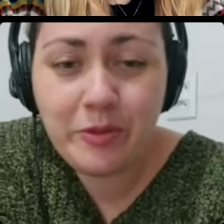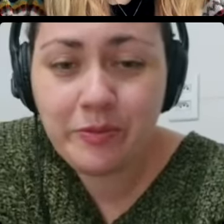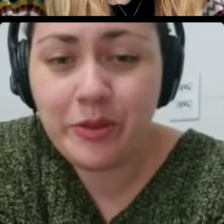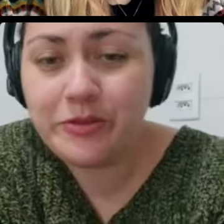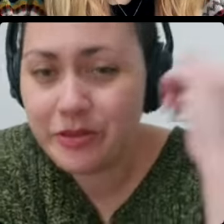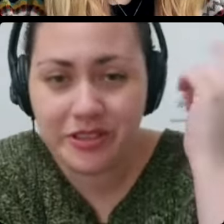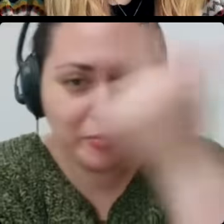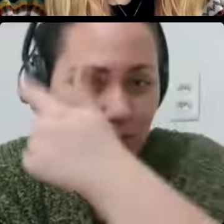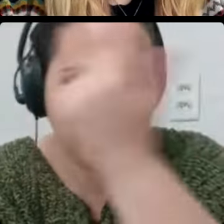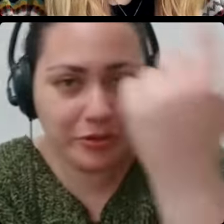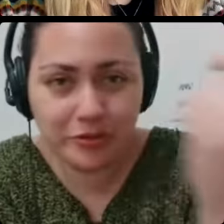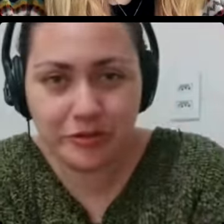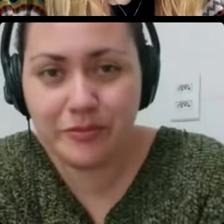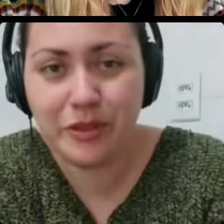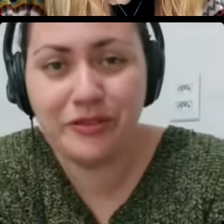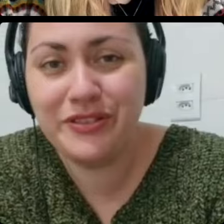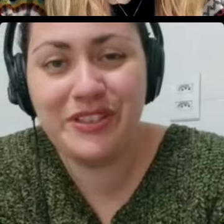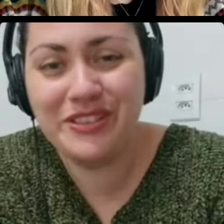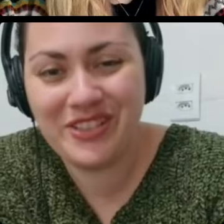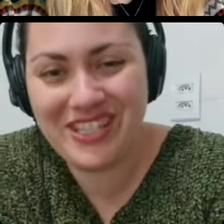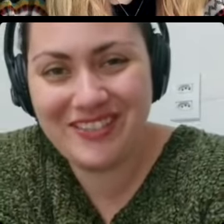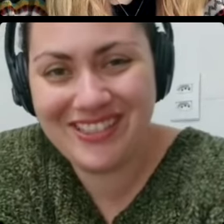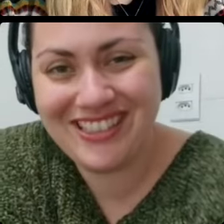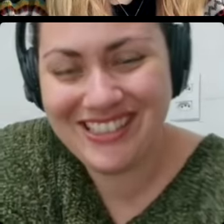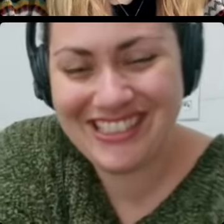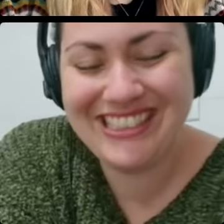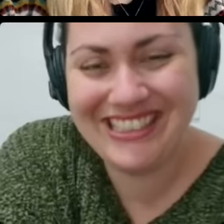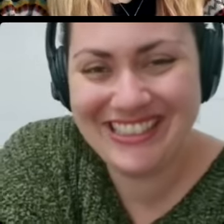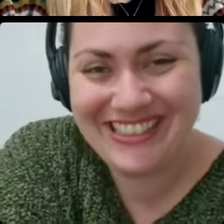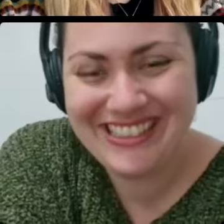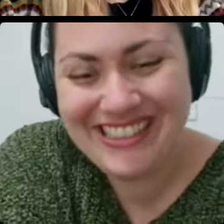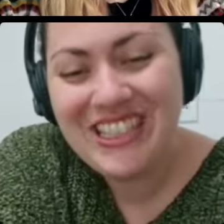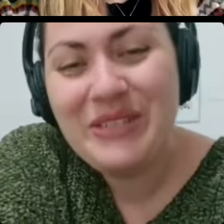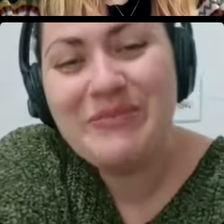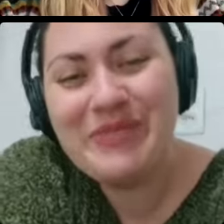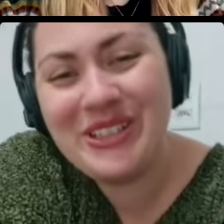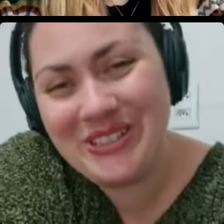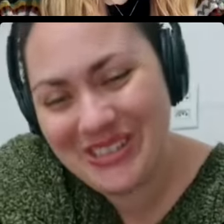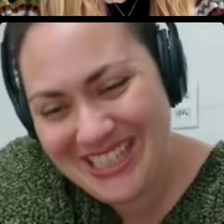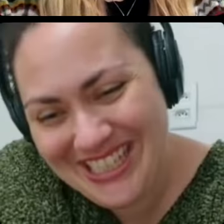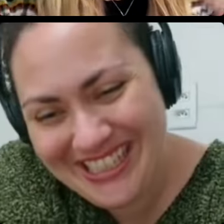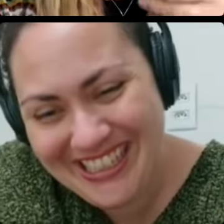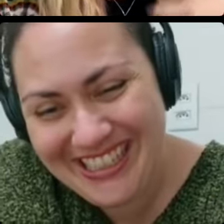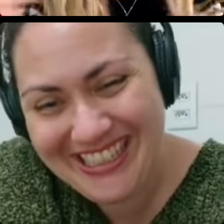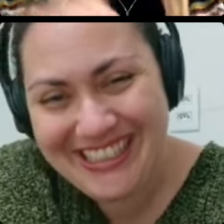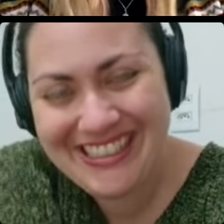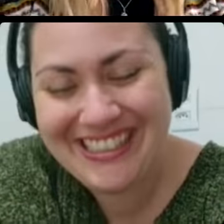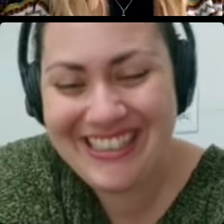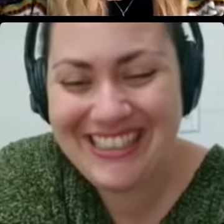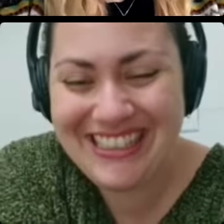Mas o meu fone tem problema no microfone, eu não conseguia falar. Ah, sim. Boa noite.